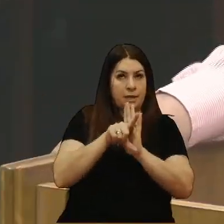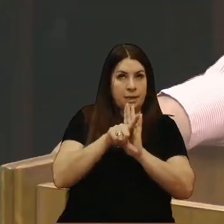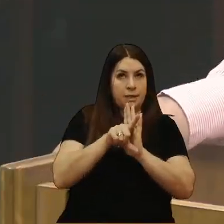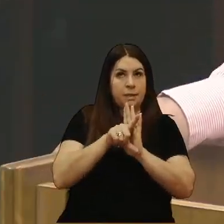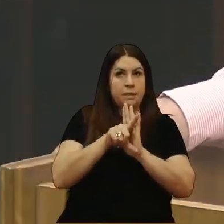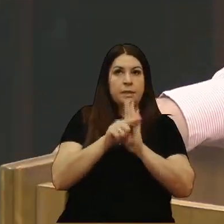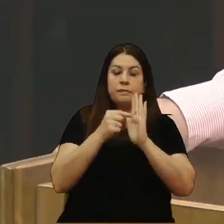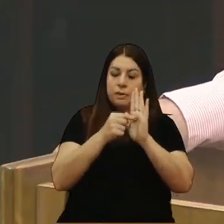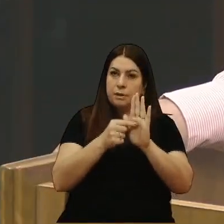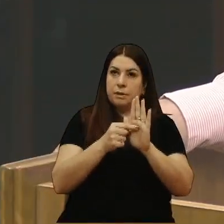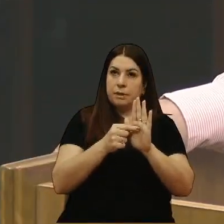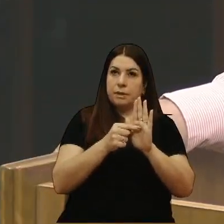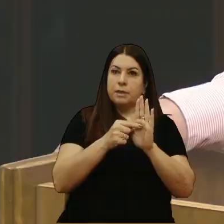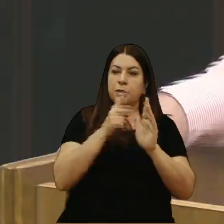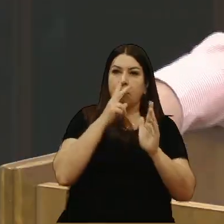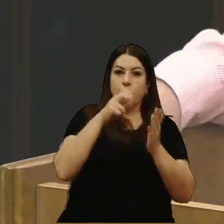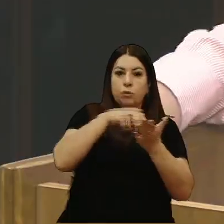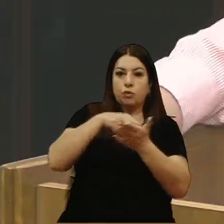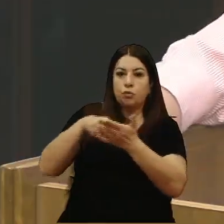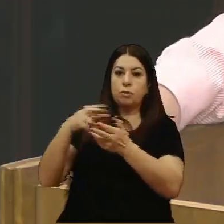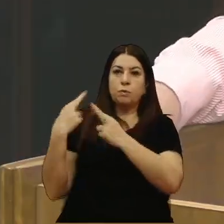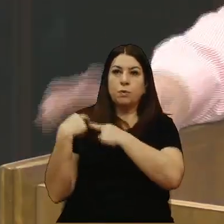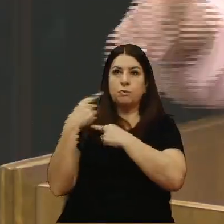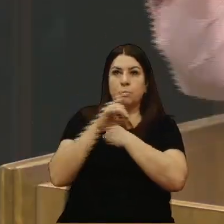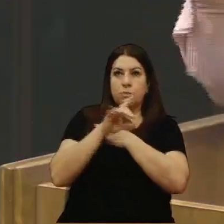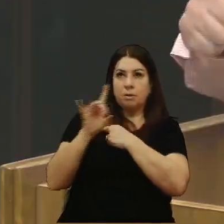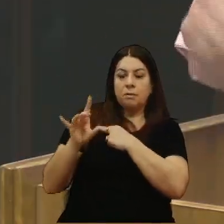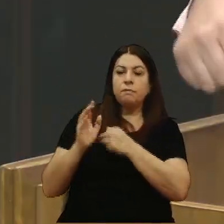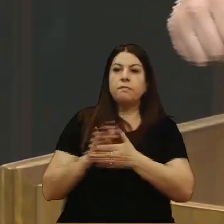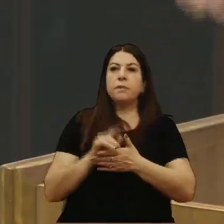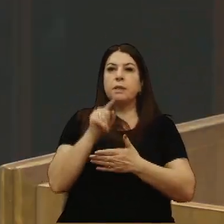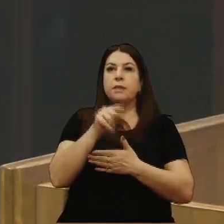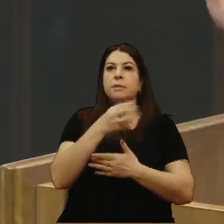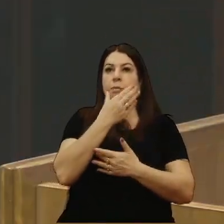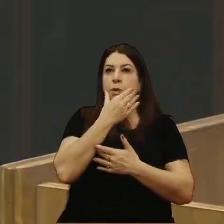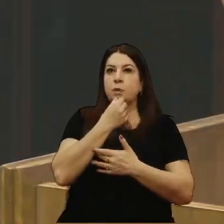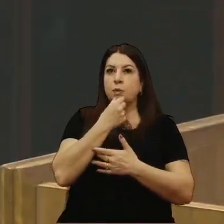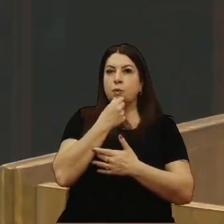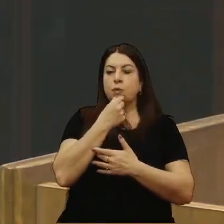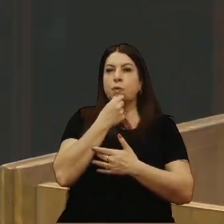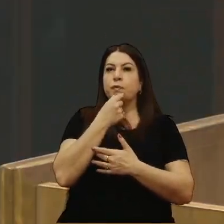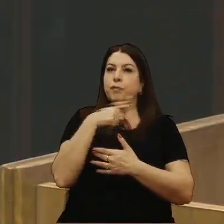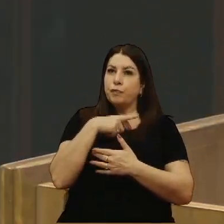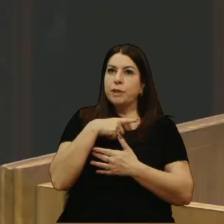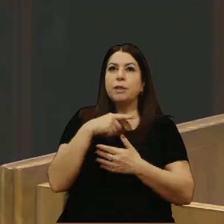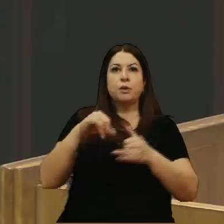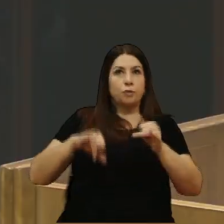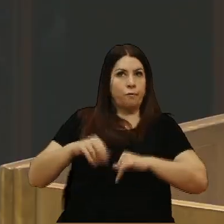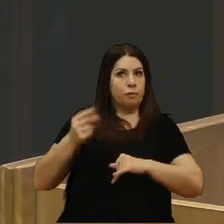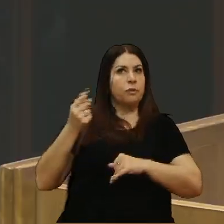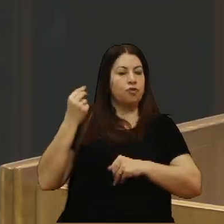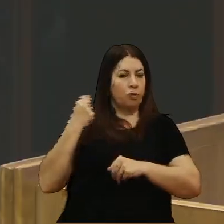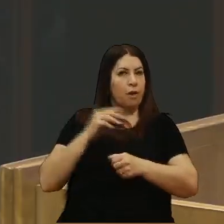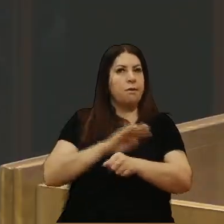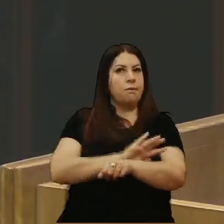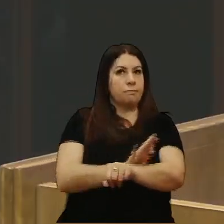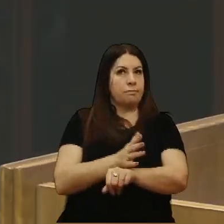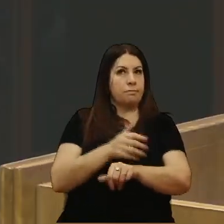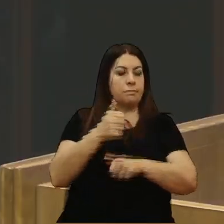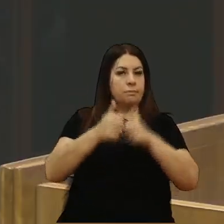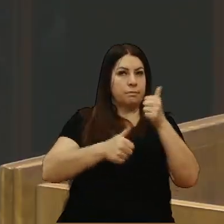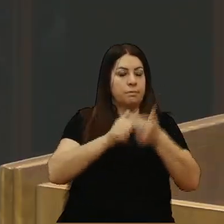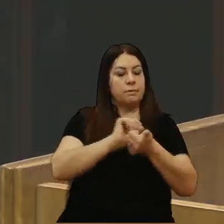vai atribuir as penalidades e as responsabilidades. Esse menino vinha sofrendo racismo no local onde ele